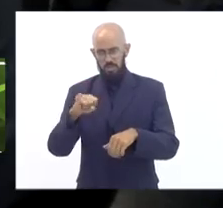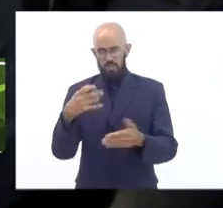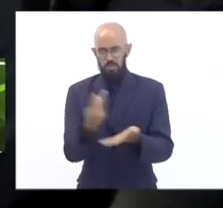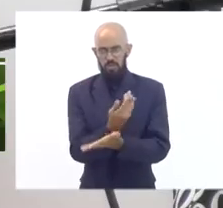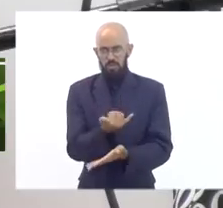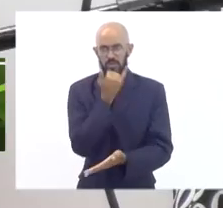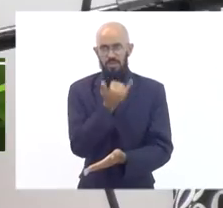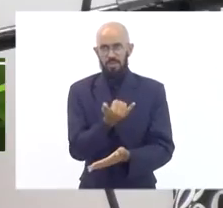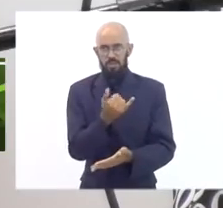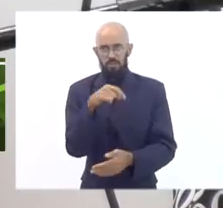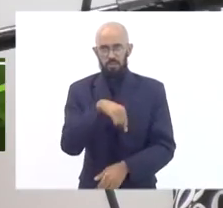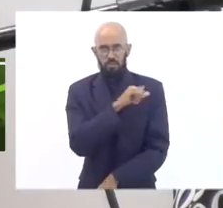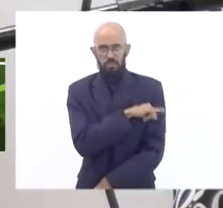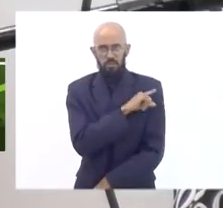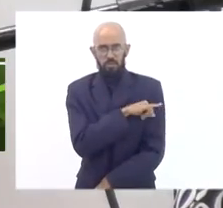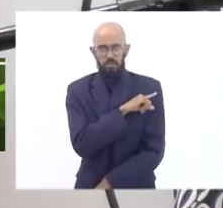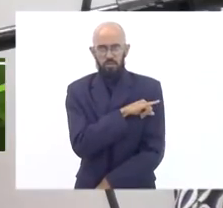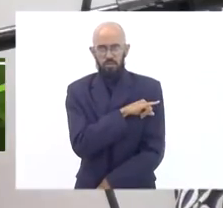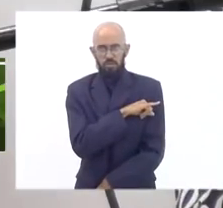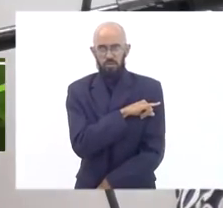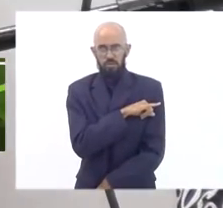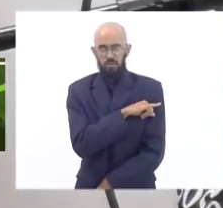Janeiro? Aconteceram